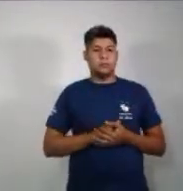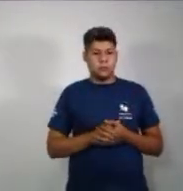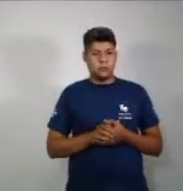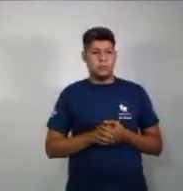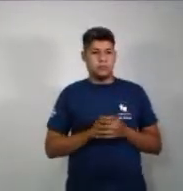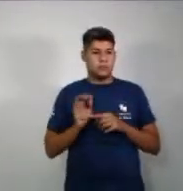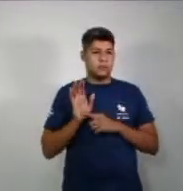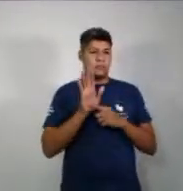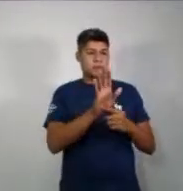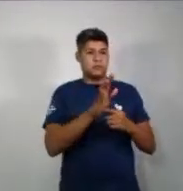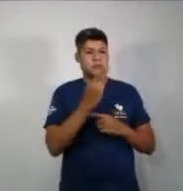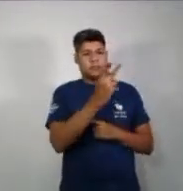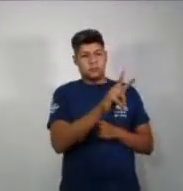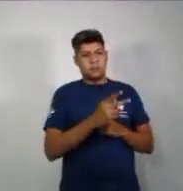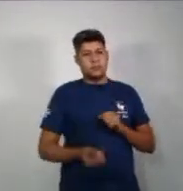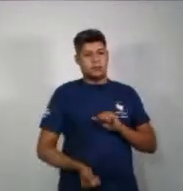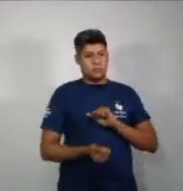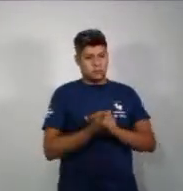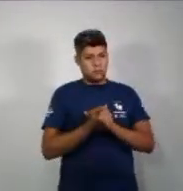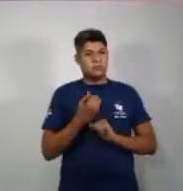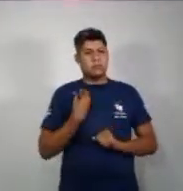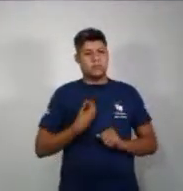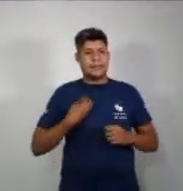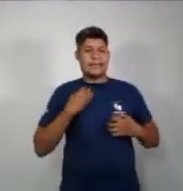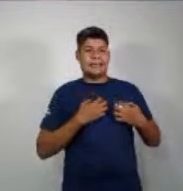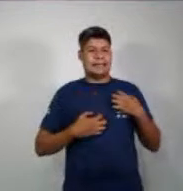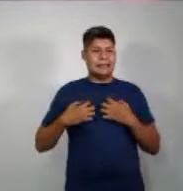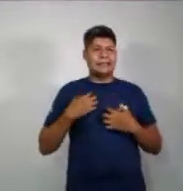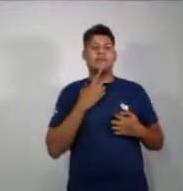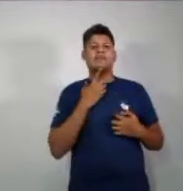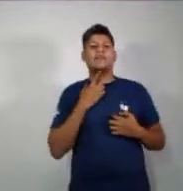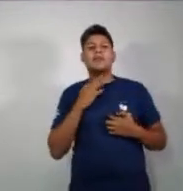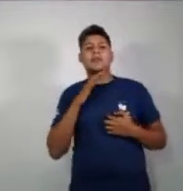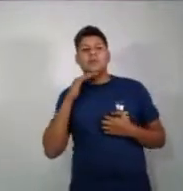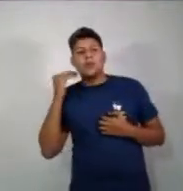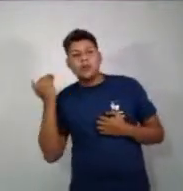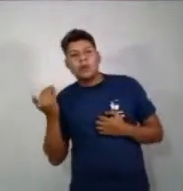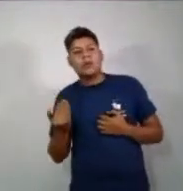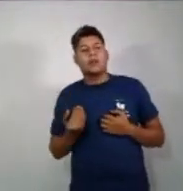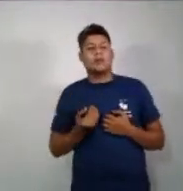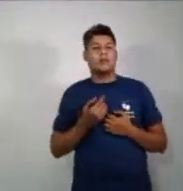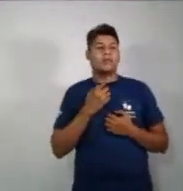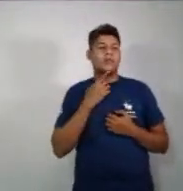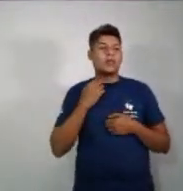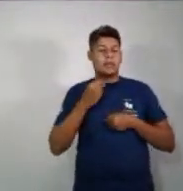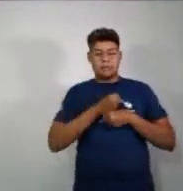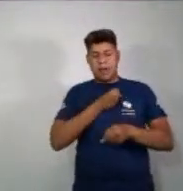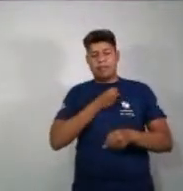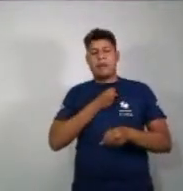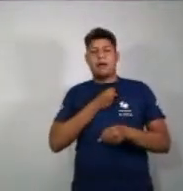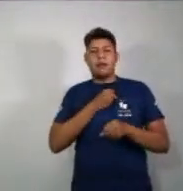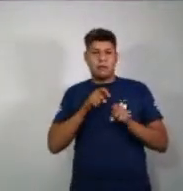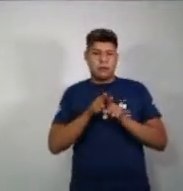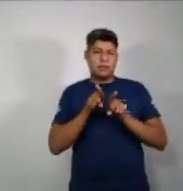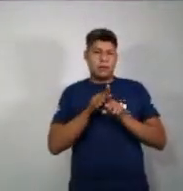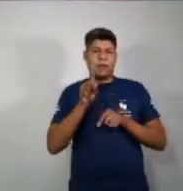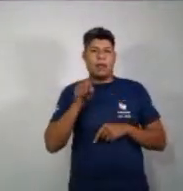salvava ele, né? Salvava ele do medo, do desespero, da vontade de morrer, da vontade de se matar. E